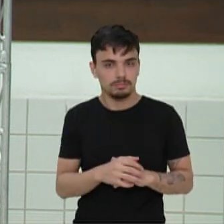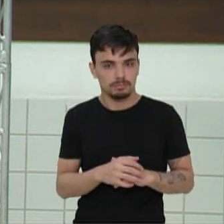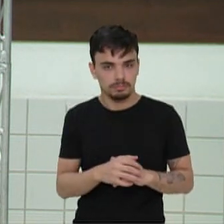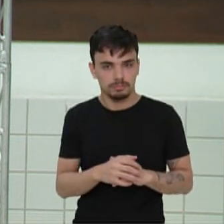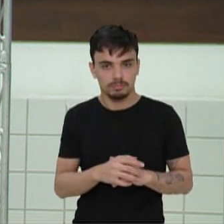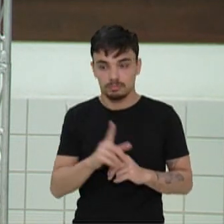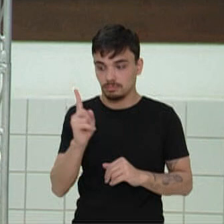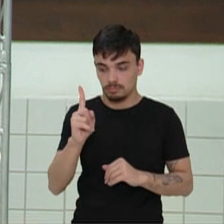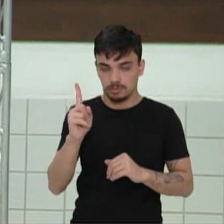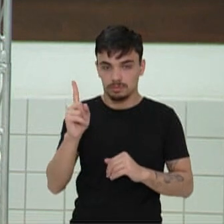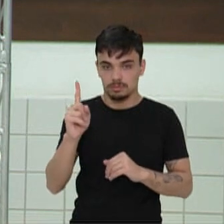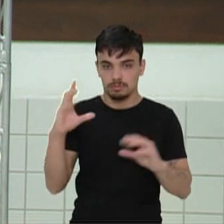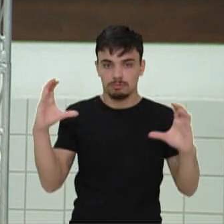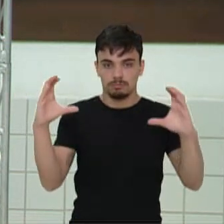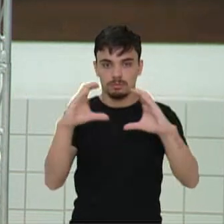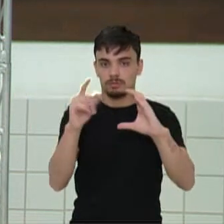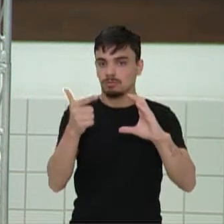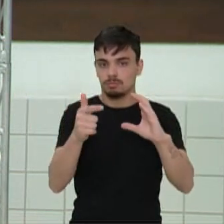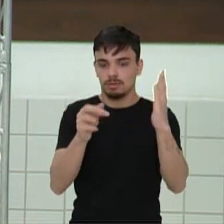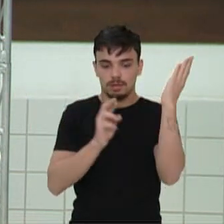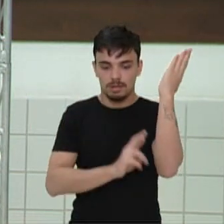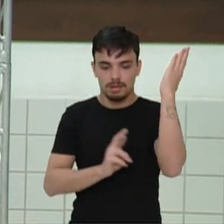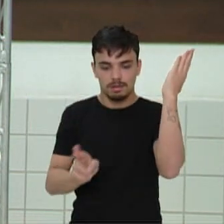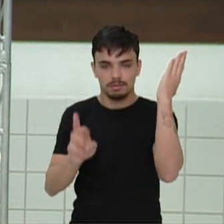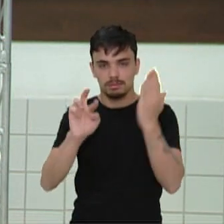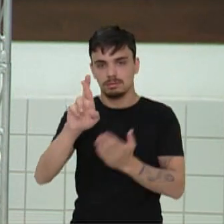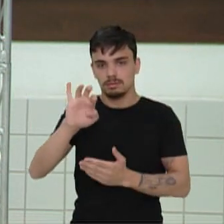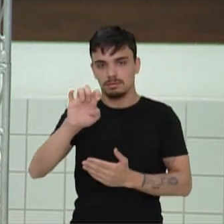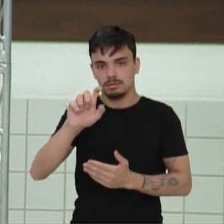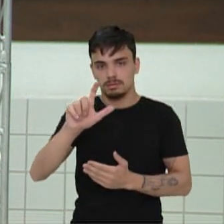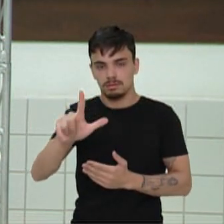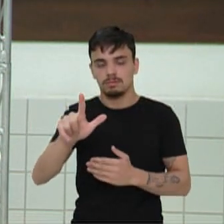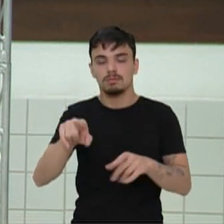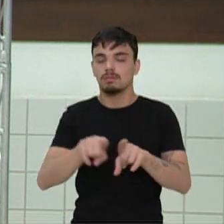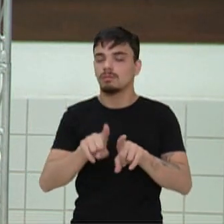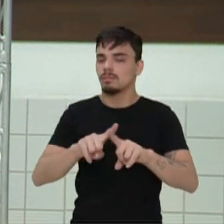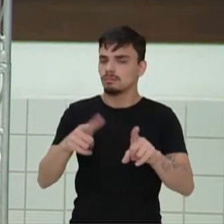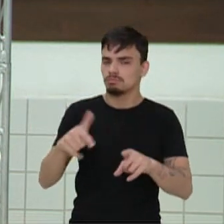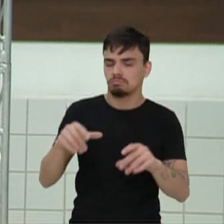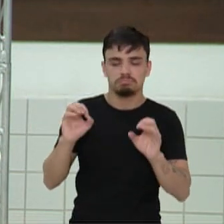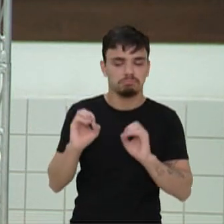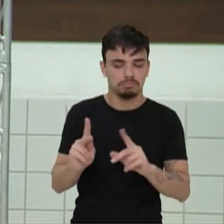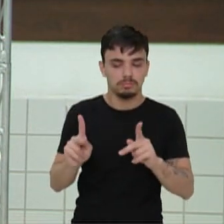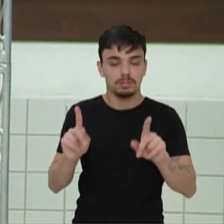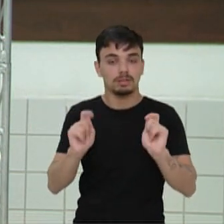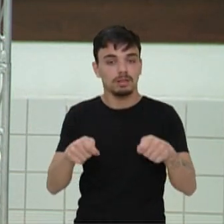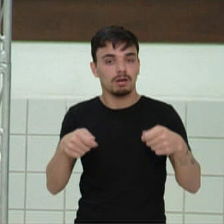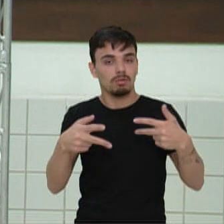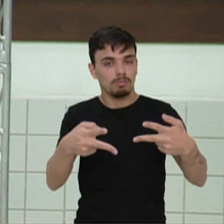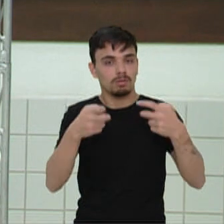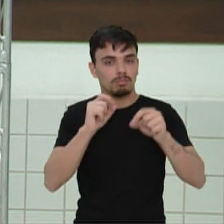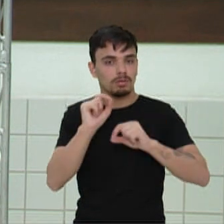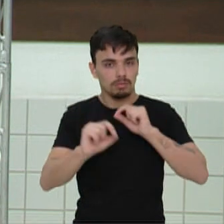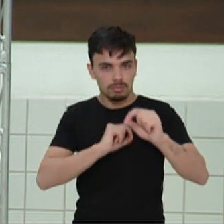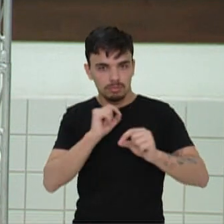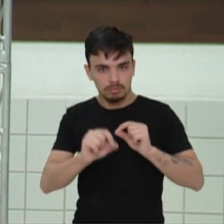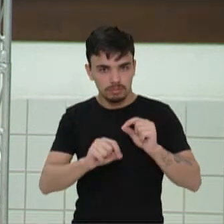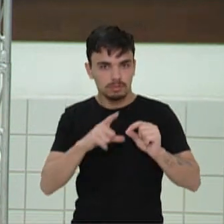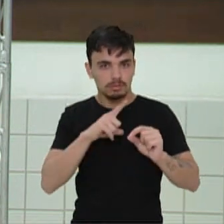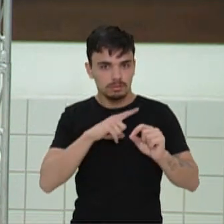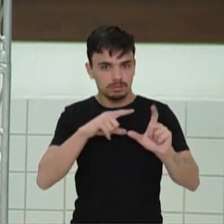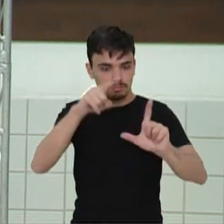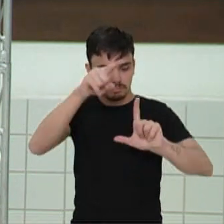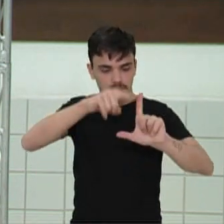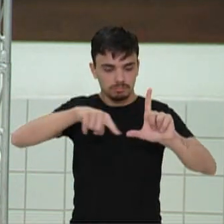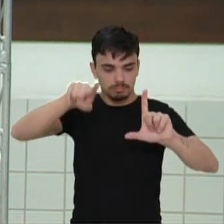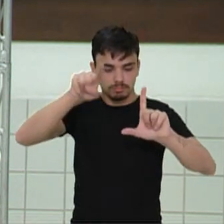tem raízes reais. Se ela não tem raízes reais, beleza, né? Mas eu posso observar que ela tem o quê?